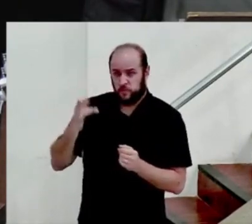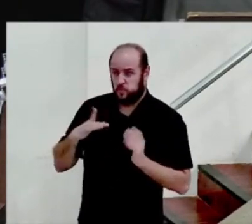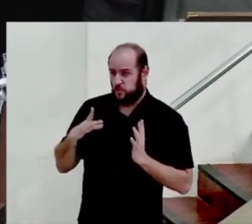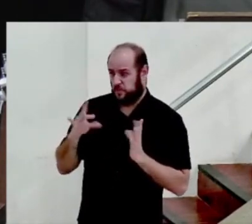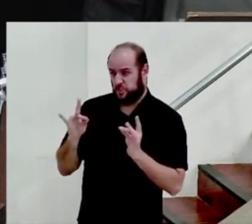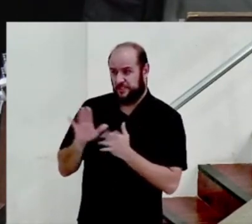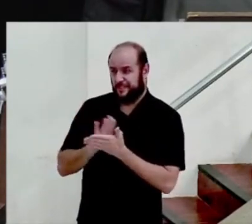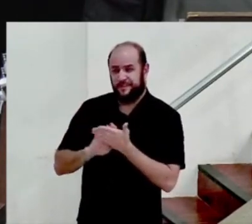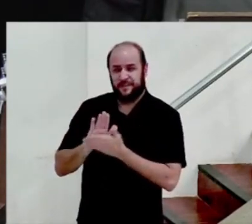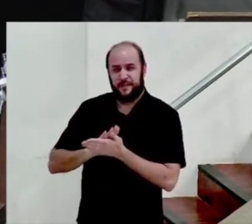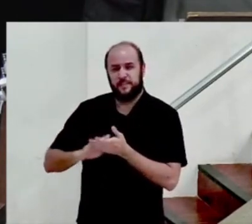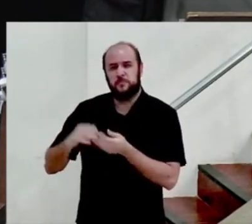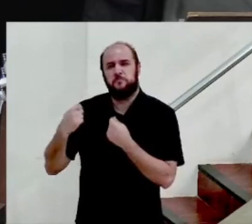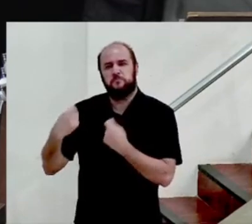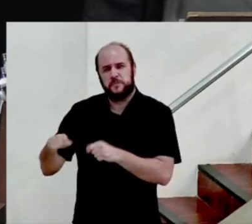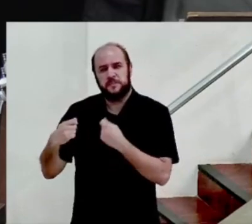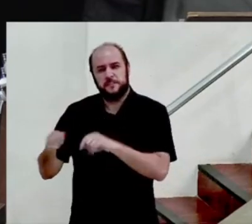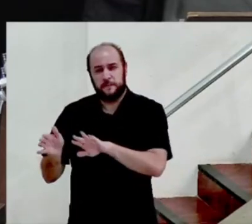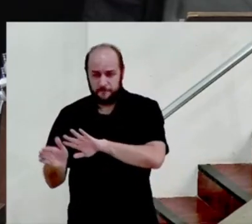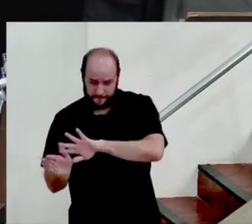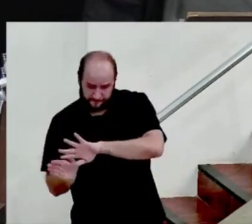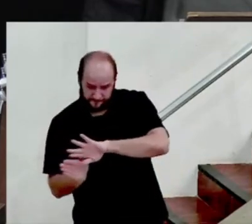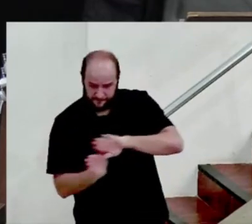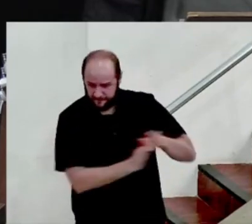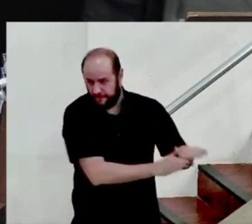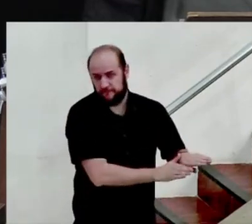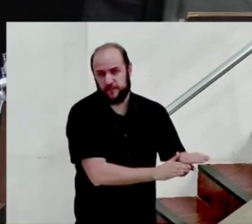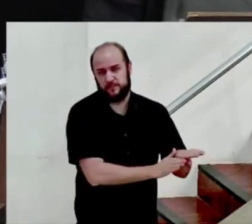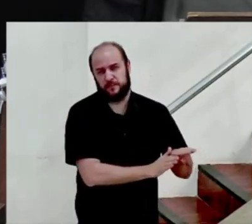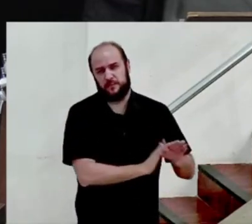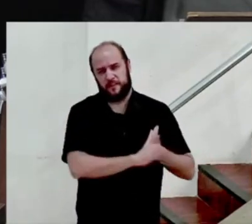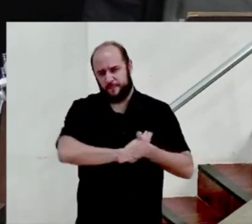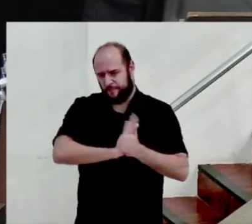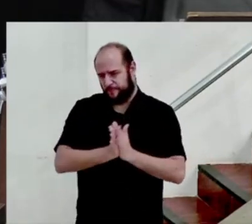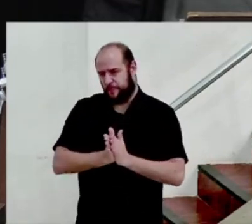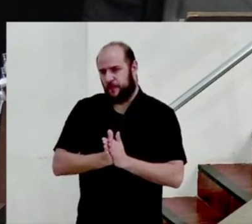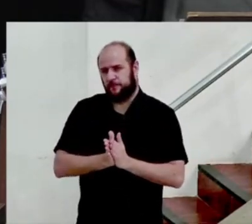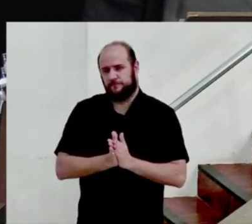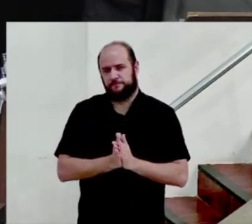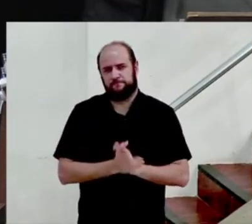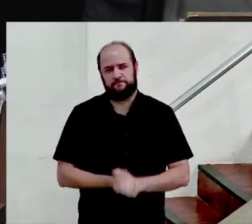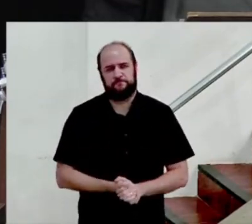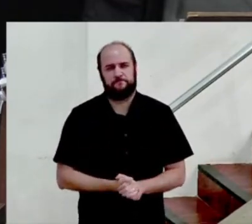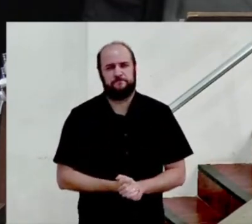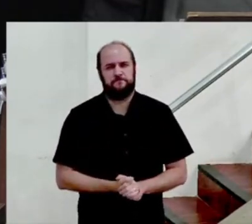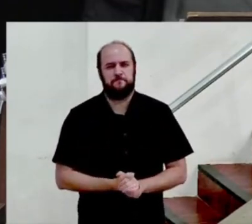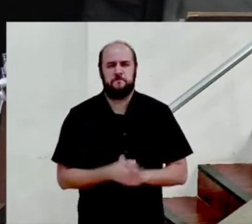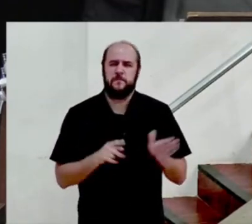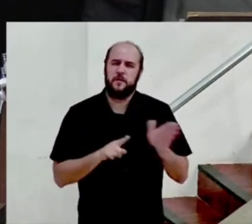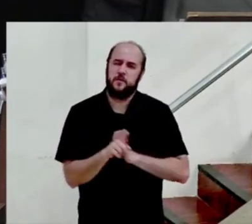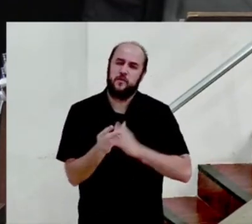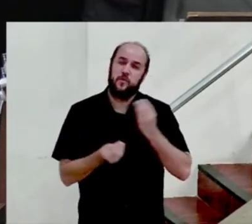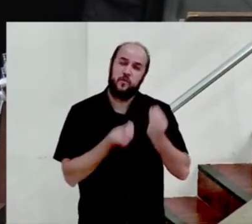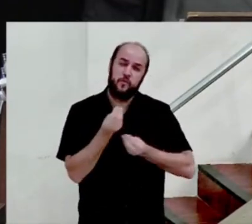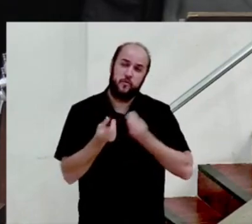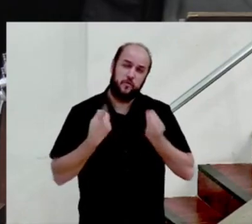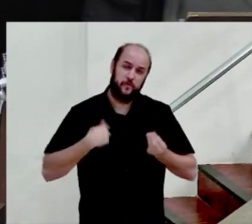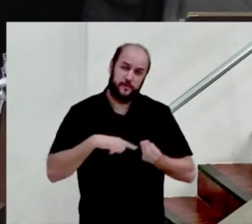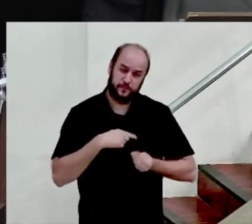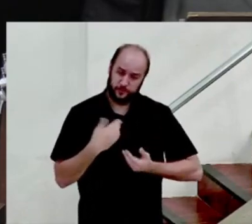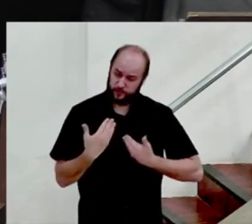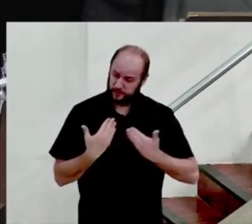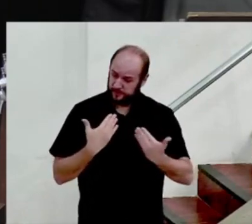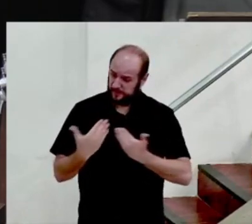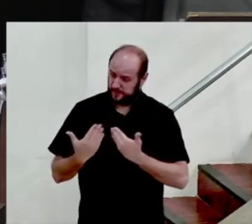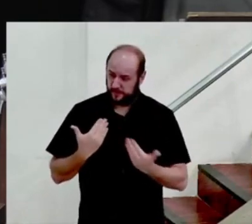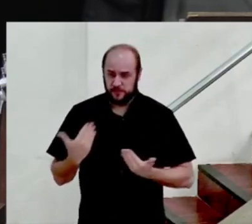lá, deveria ser afastada e eliminada. Como nós estamos lidando com coisas que já deveriam